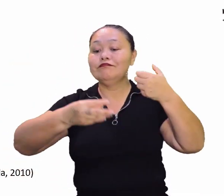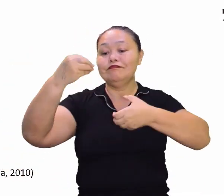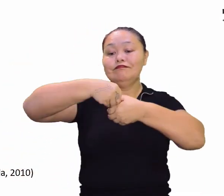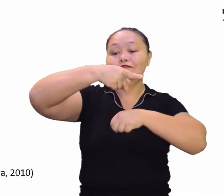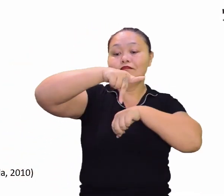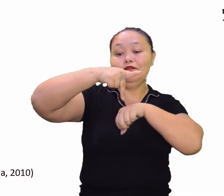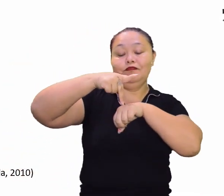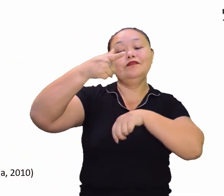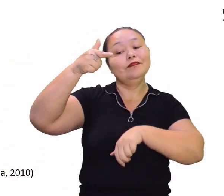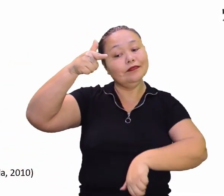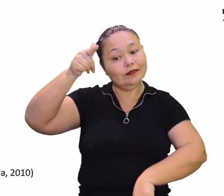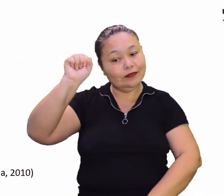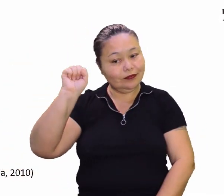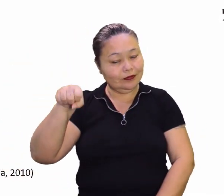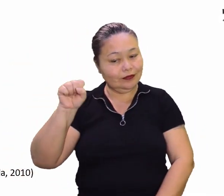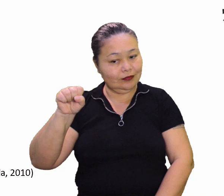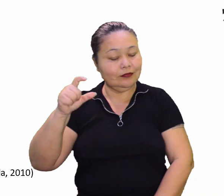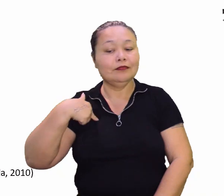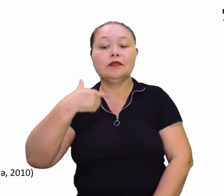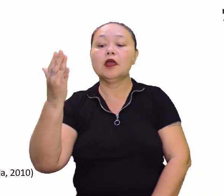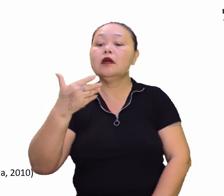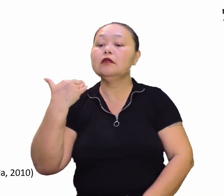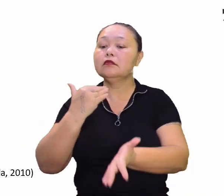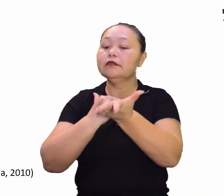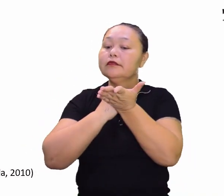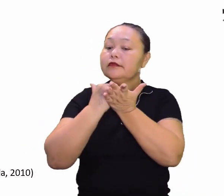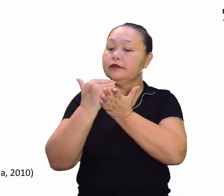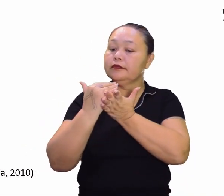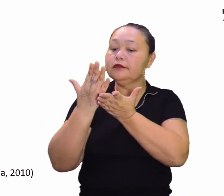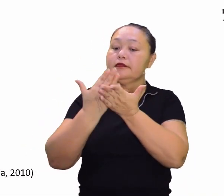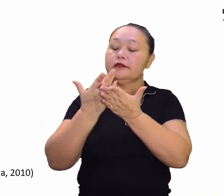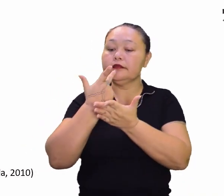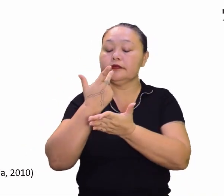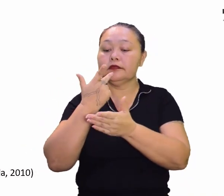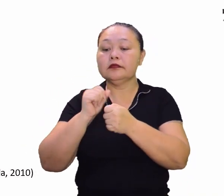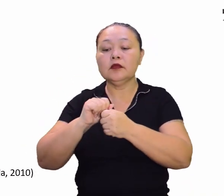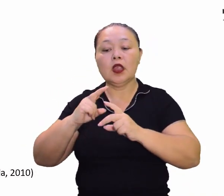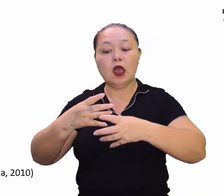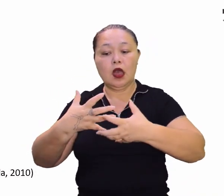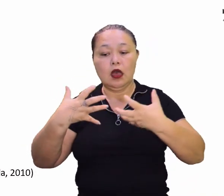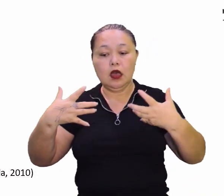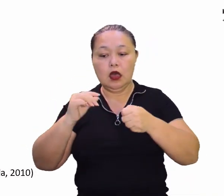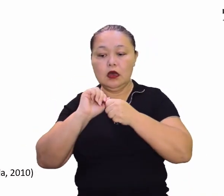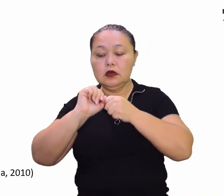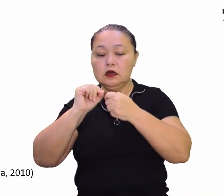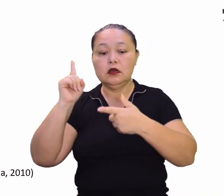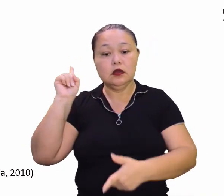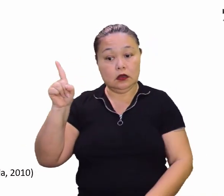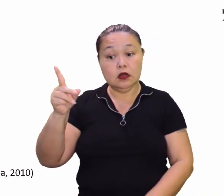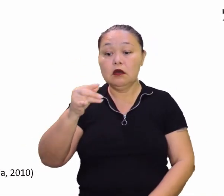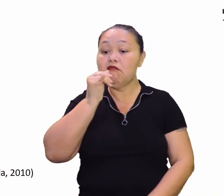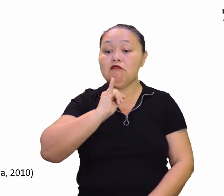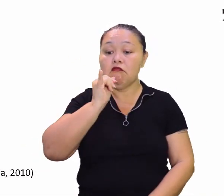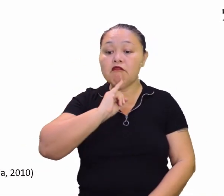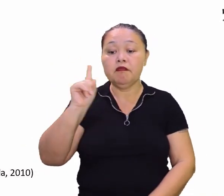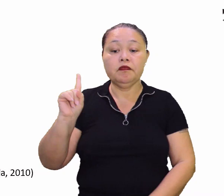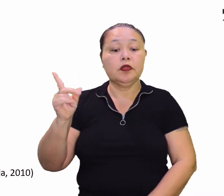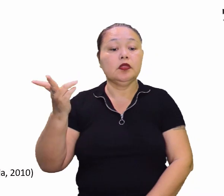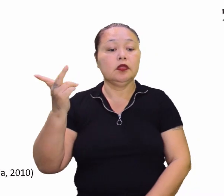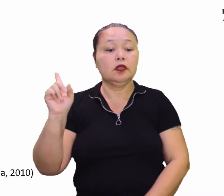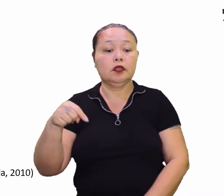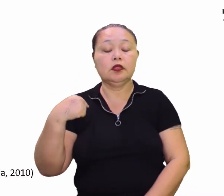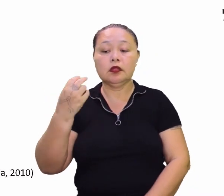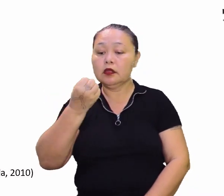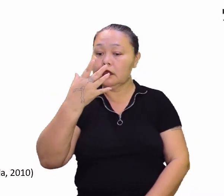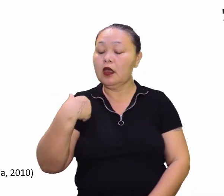gente pode novamente voltar lá no início da aula que você falou, essa agressividade. Exato. Isso aqui é um exemplo de agressividade